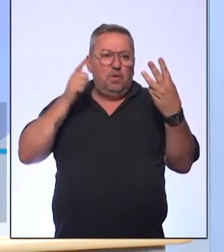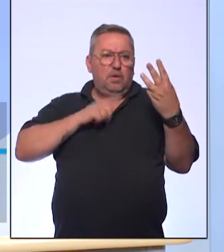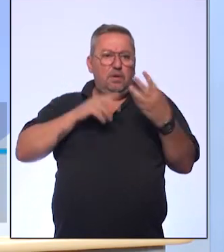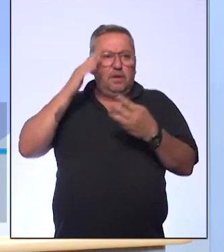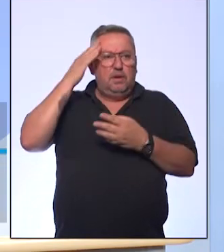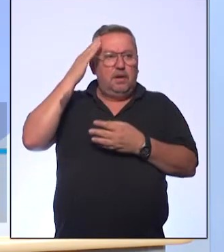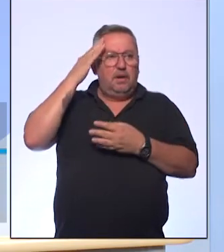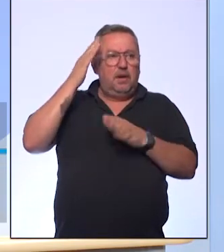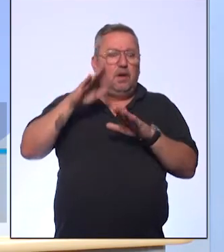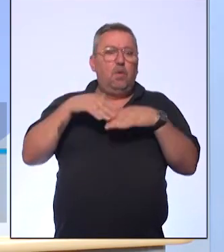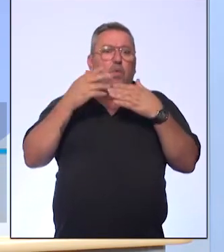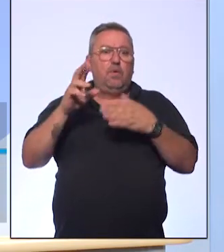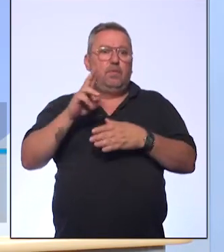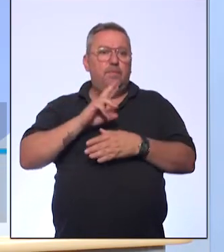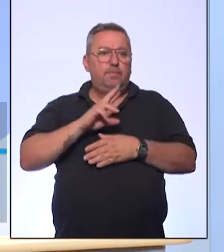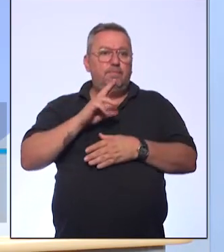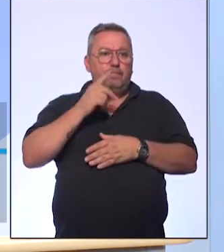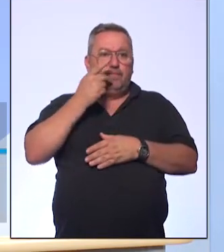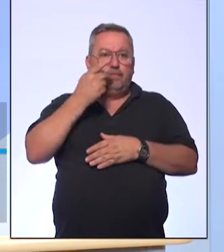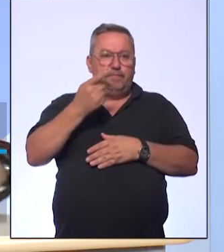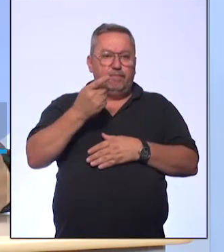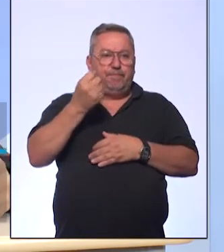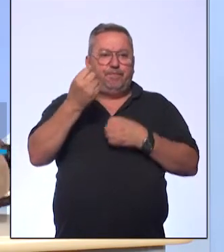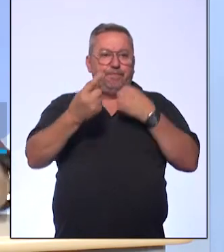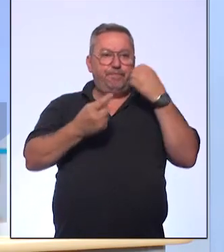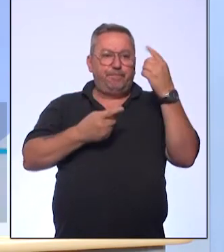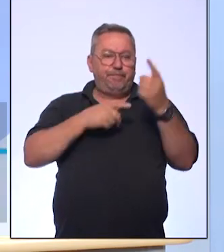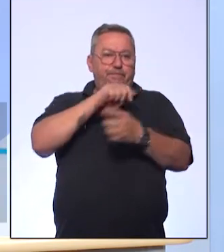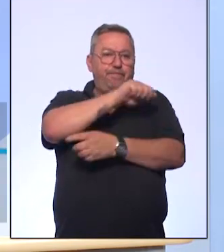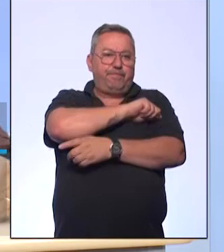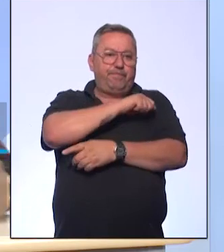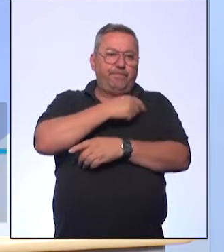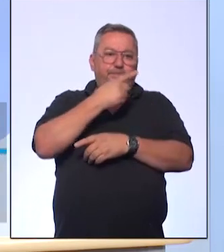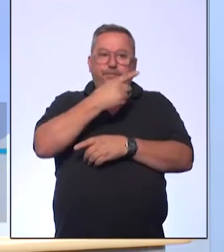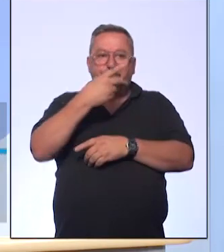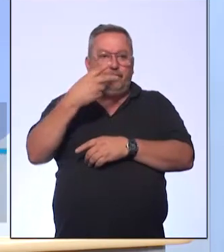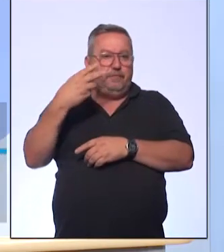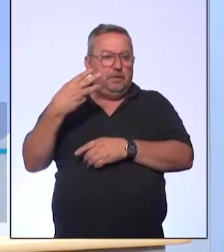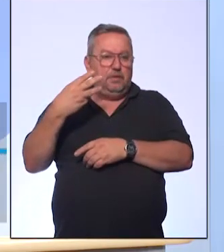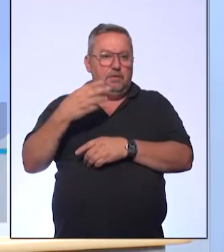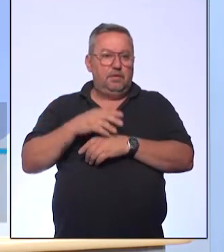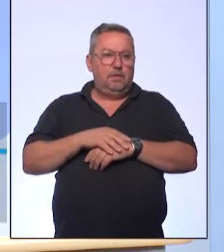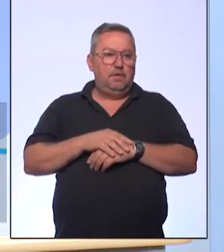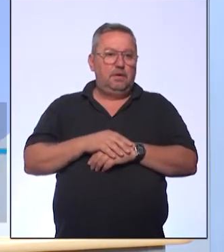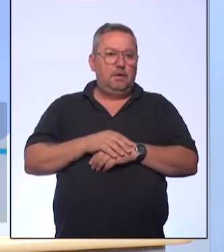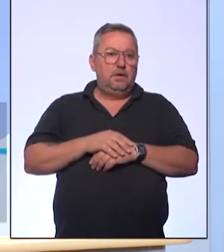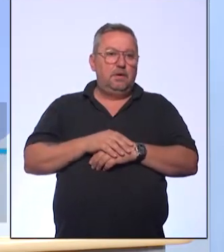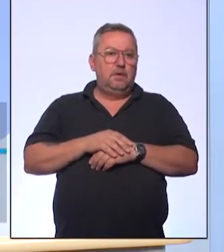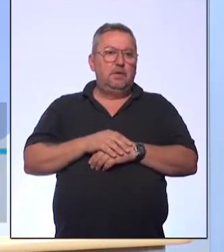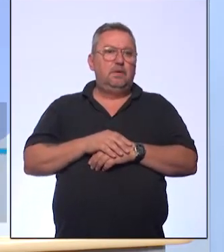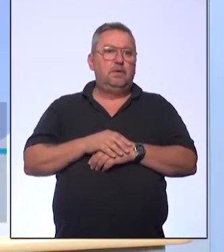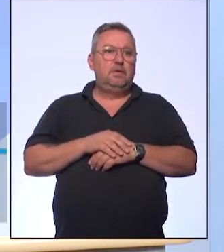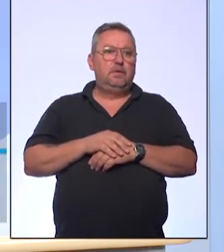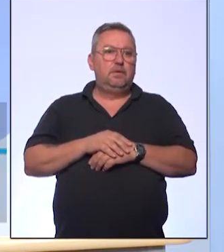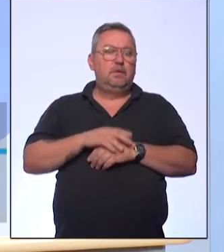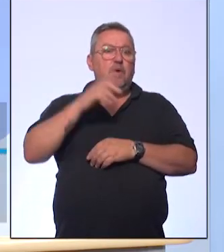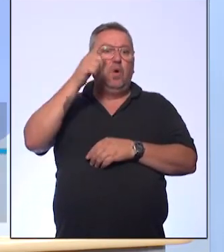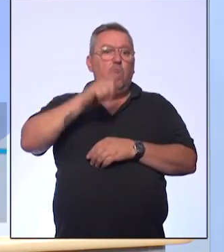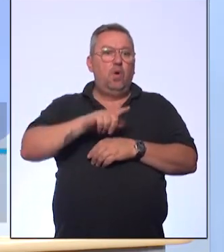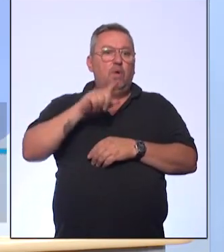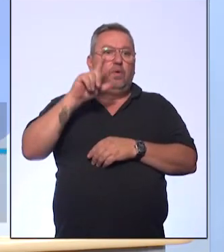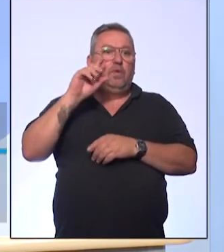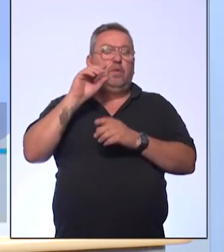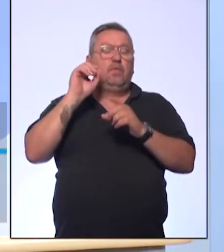entender qual resposta vocês estão dando. Alguns alunos já dão 1, 2 e 3, já respondem na mesma publicação. Outros